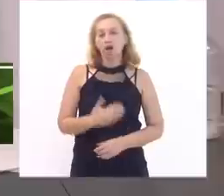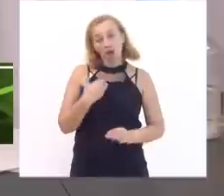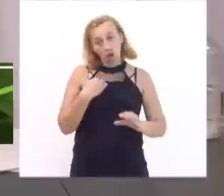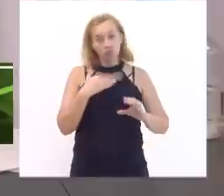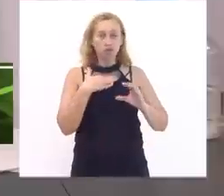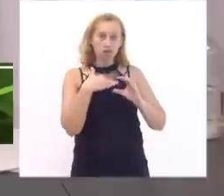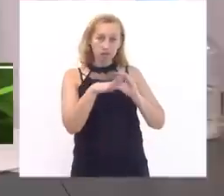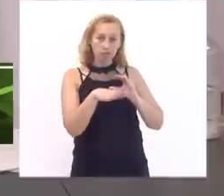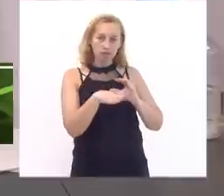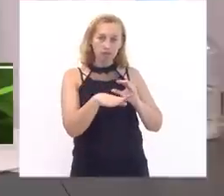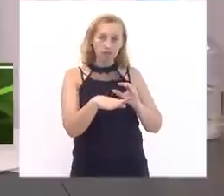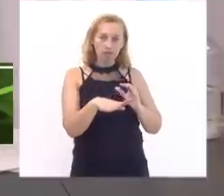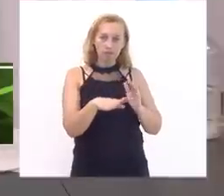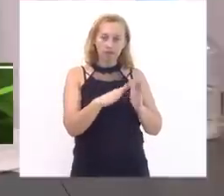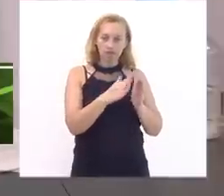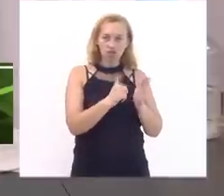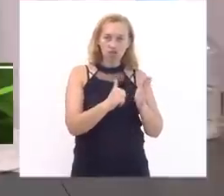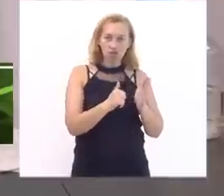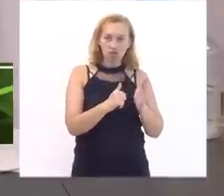Eu vou encaminhar pela derrubada.